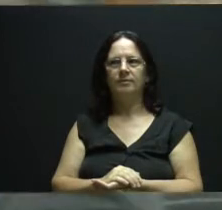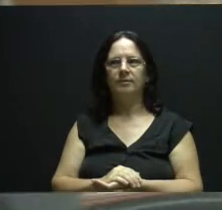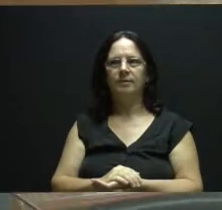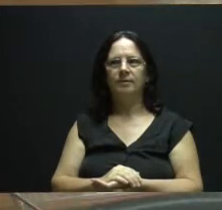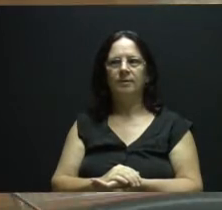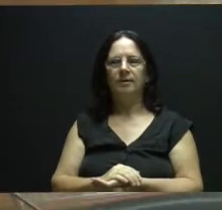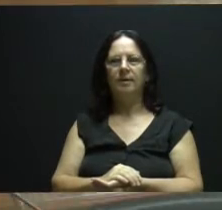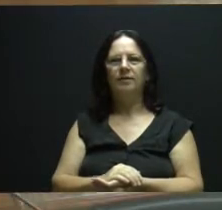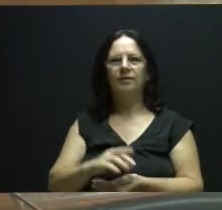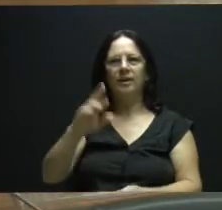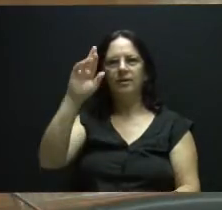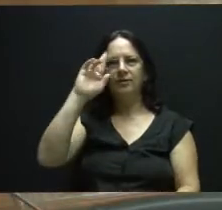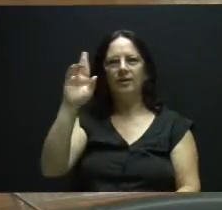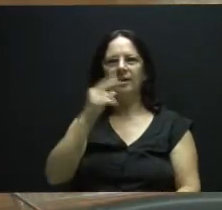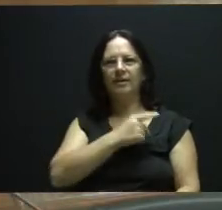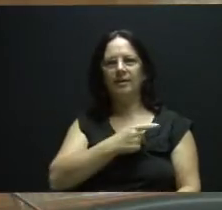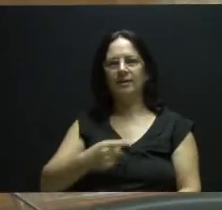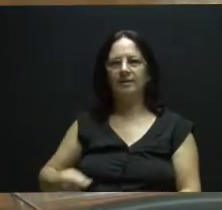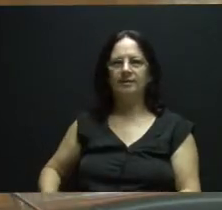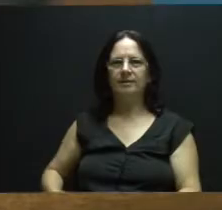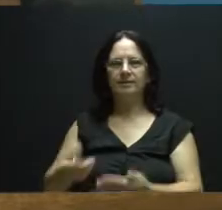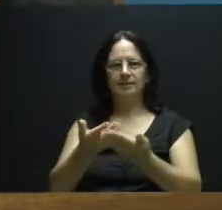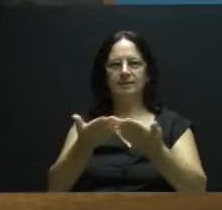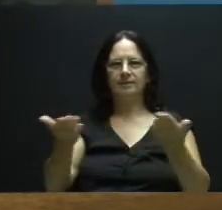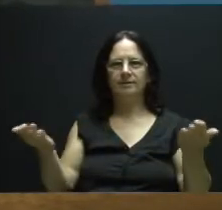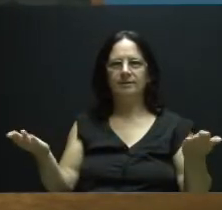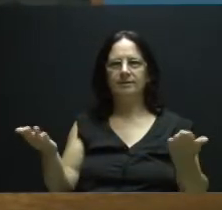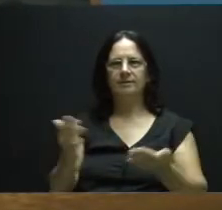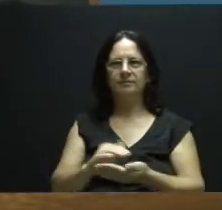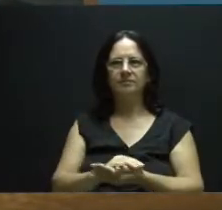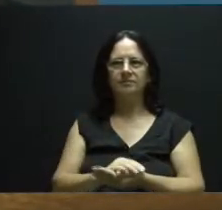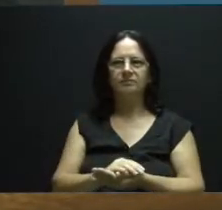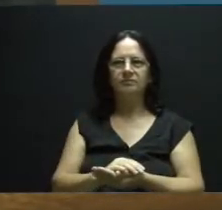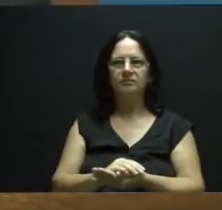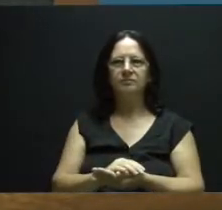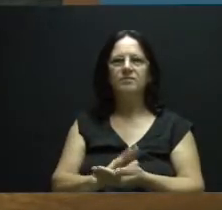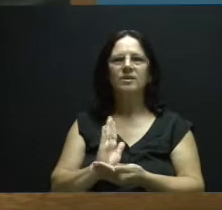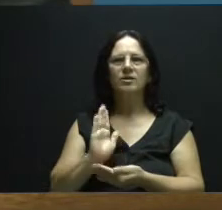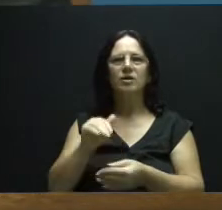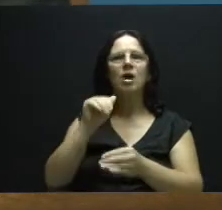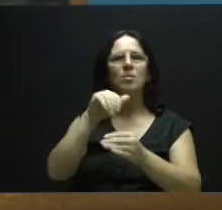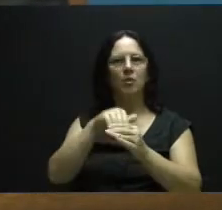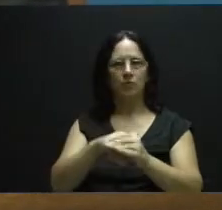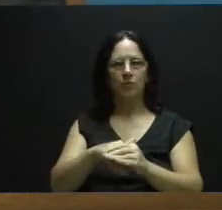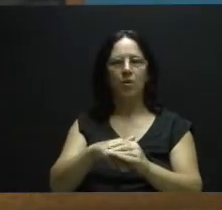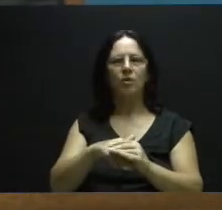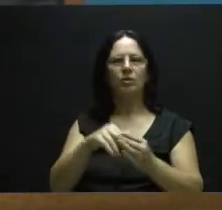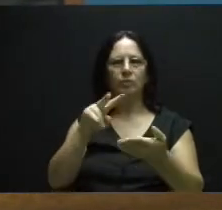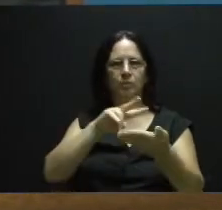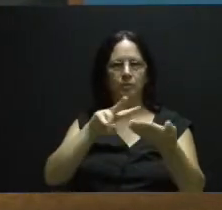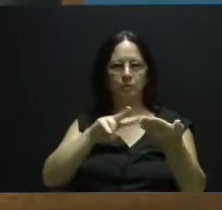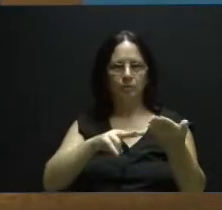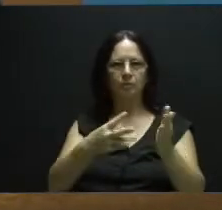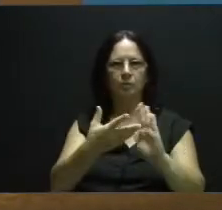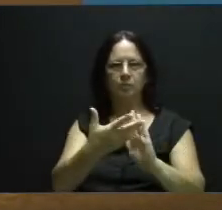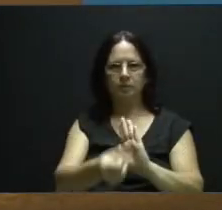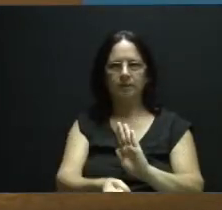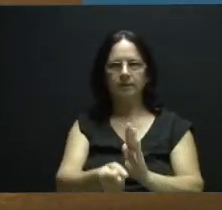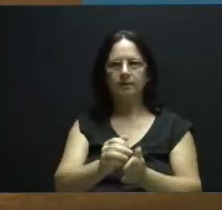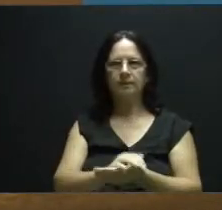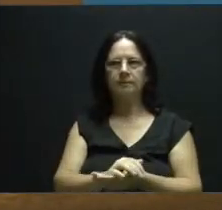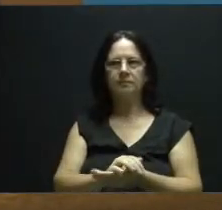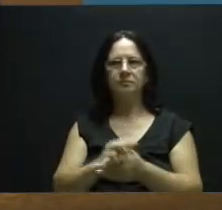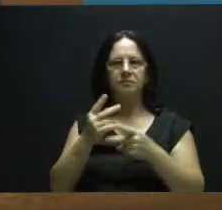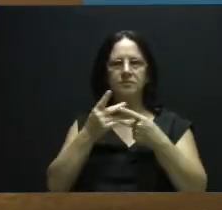senhor presidente senhores vereadores é já voto favorável à nossa propositura o vereador toninho e